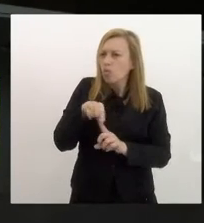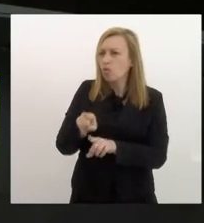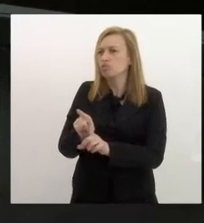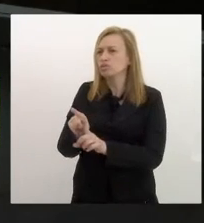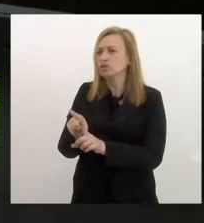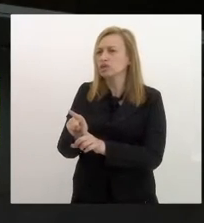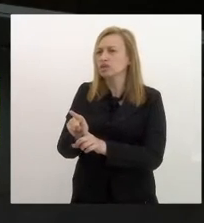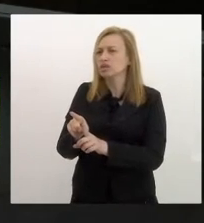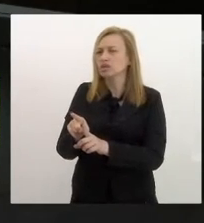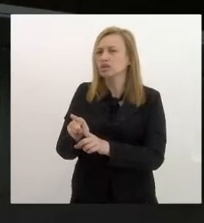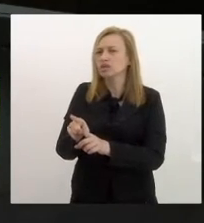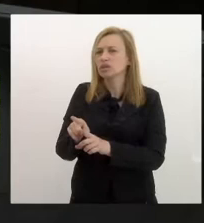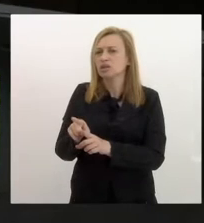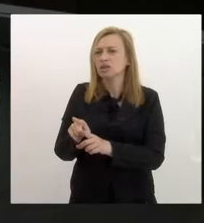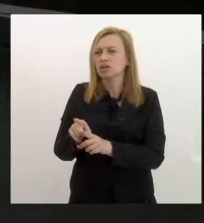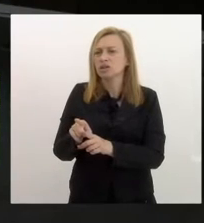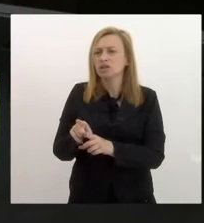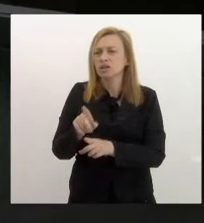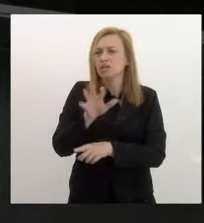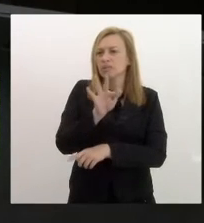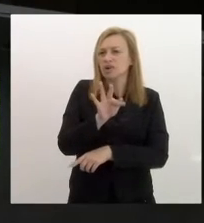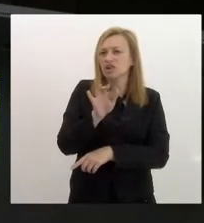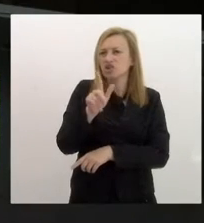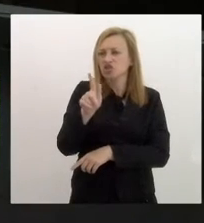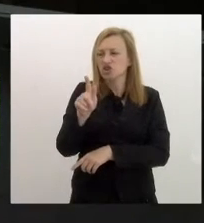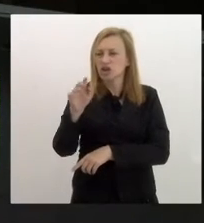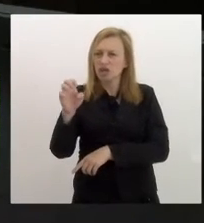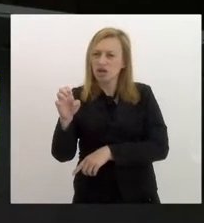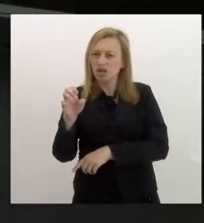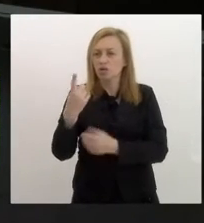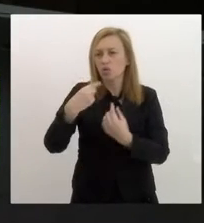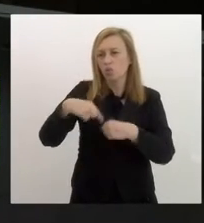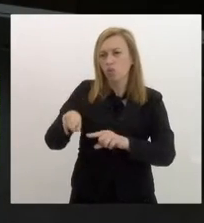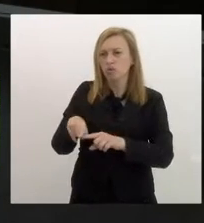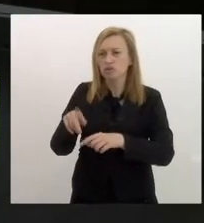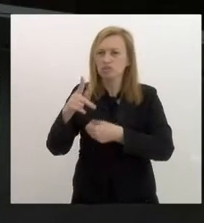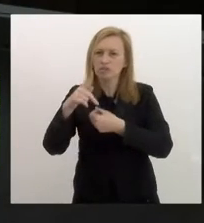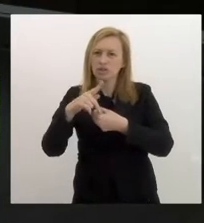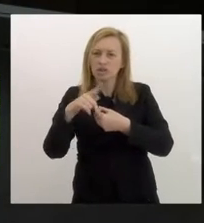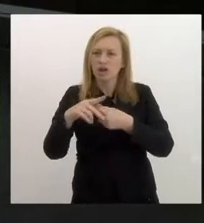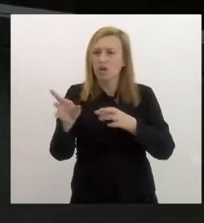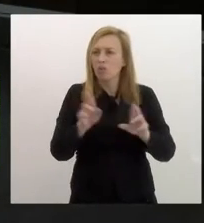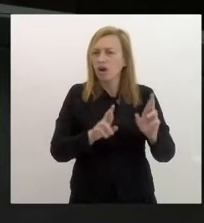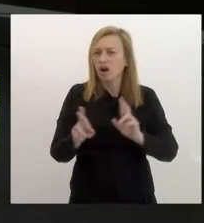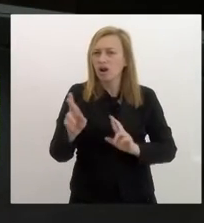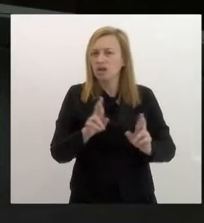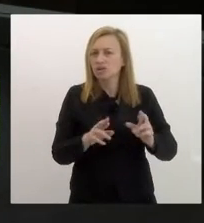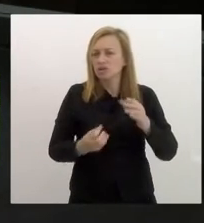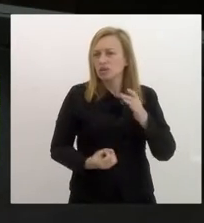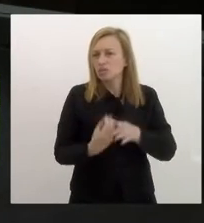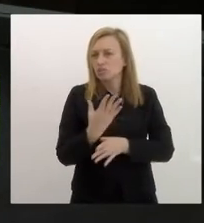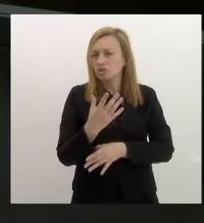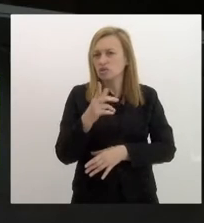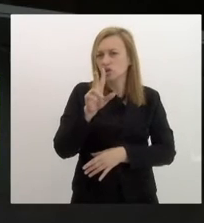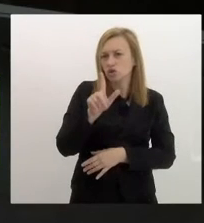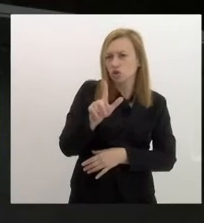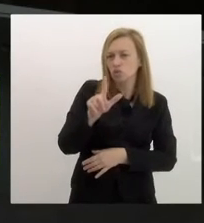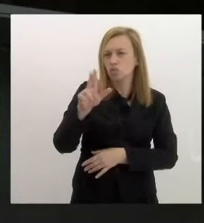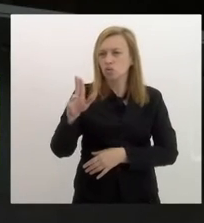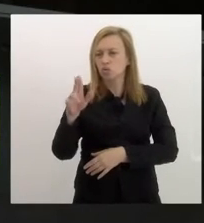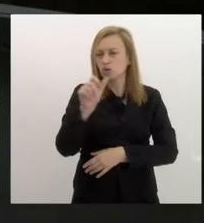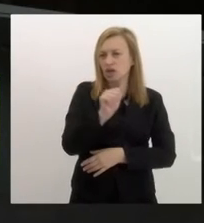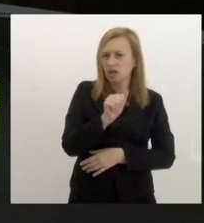que foi feita pela pge e contra a Petrobras com relação à produção de Lula ser